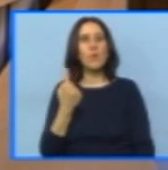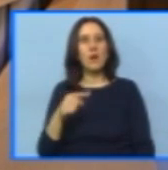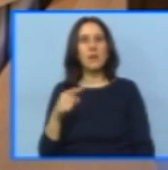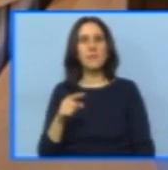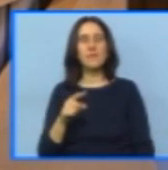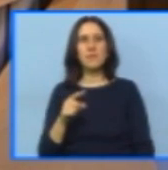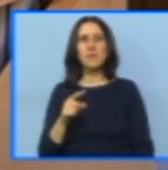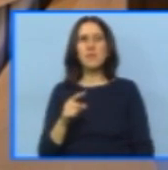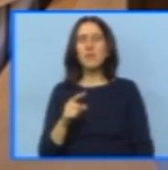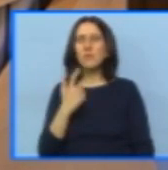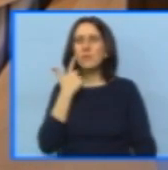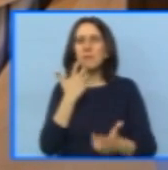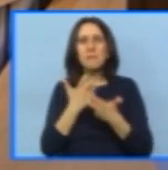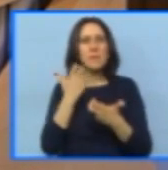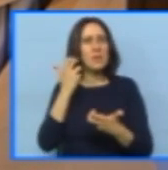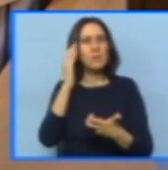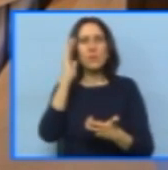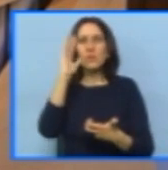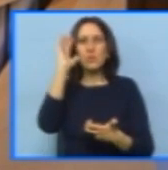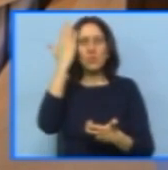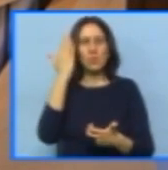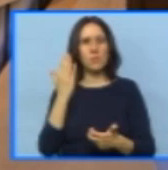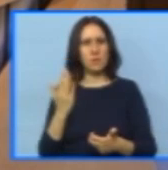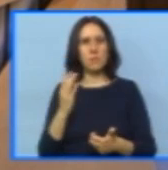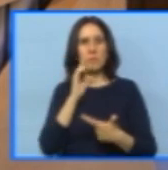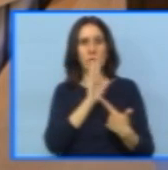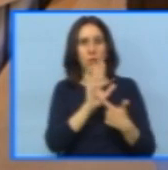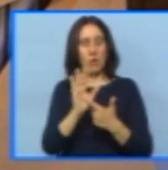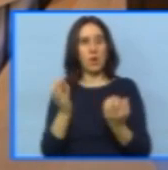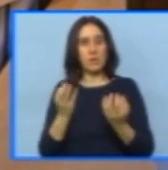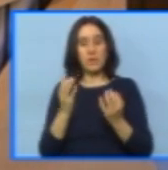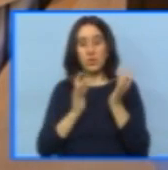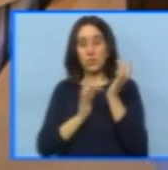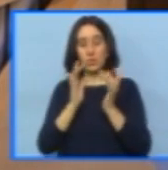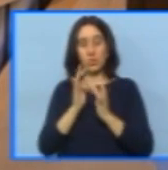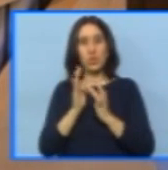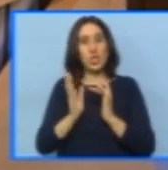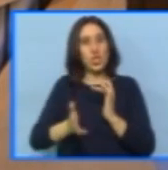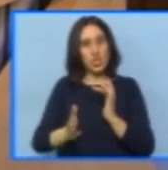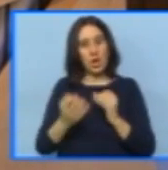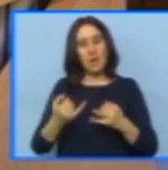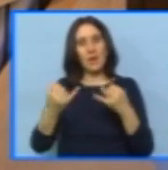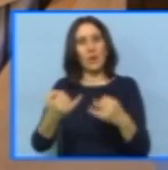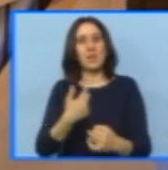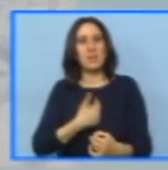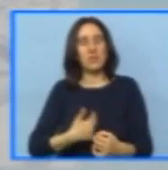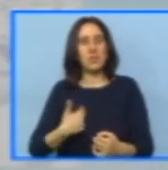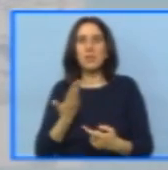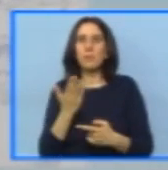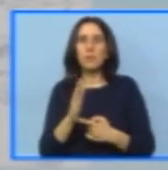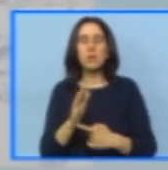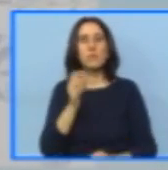dado extremamente significativo para mostrar que realmente o que se passou com Jesus agora se passa com os cristãos, que é o que se passa, por exemplo, com